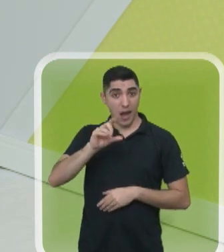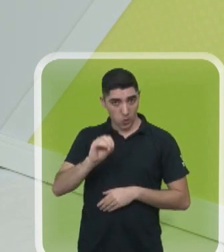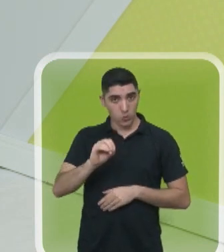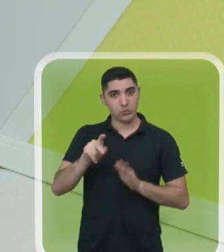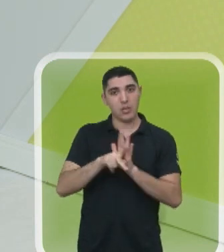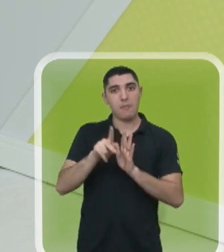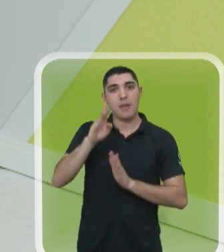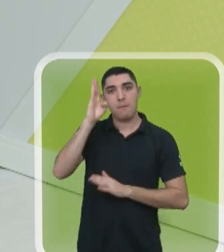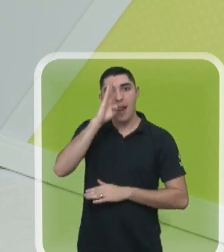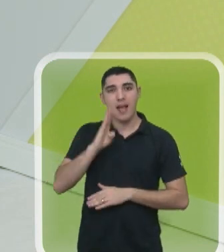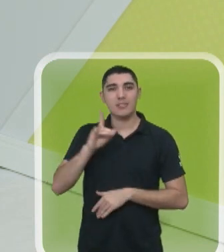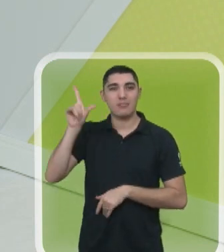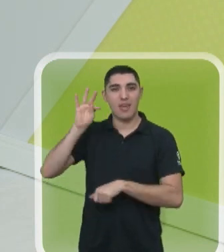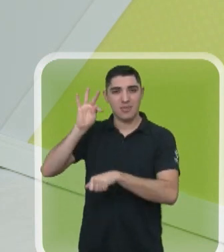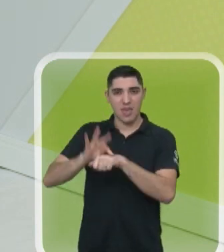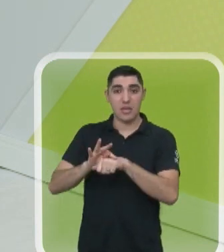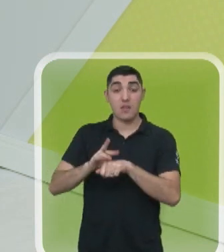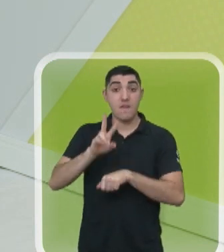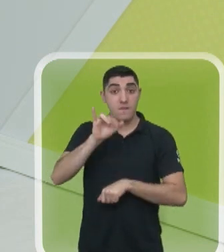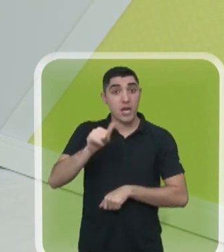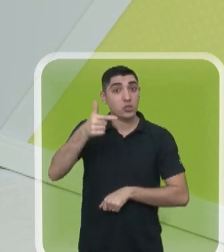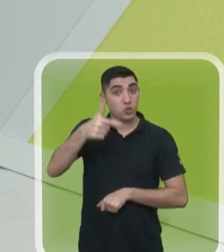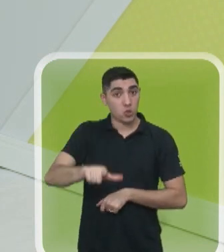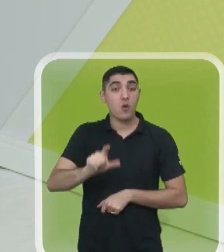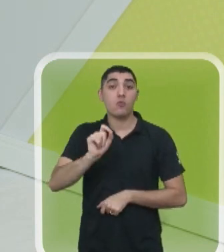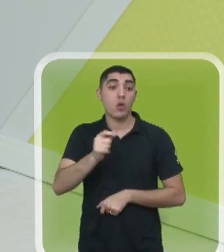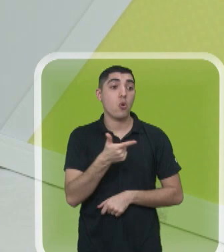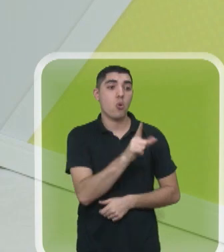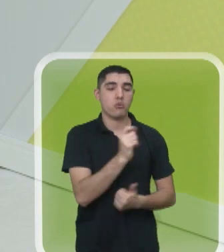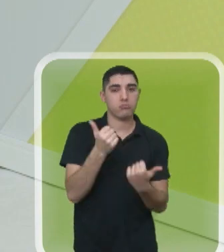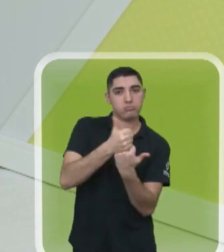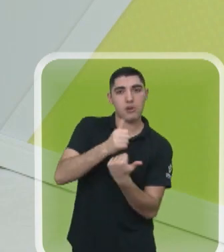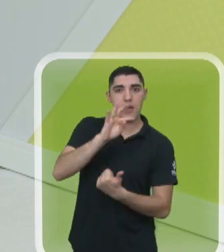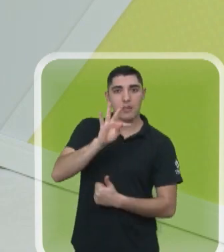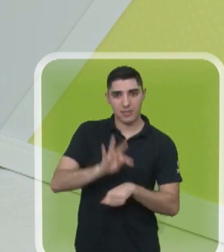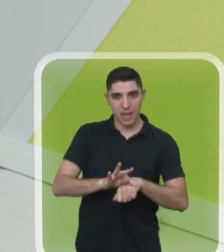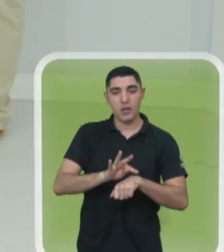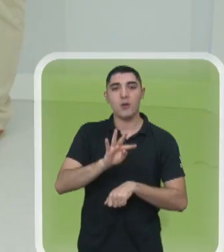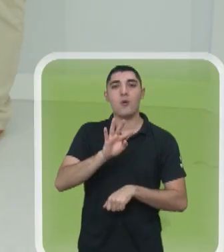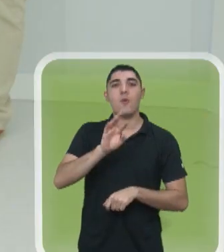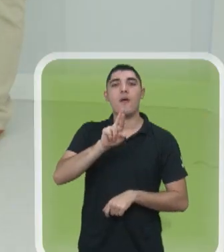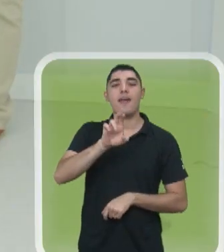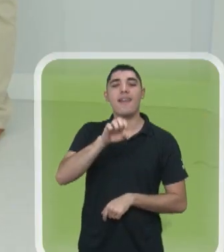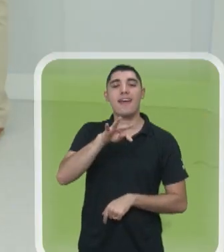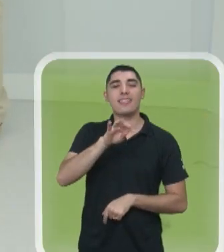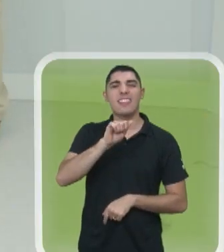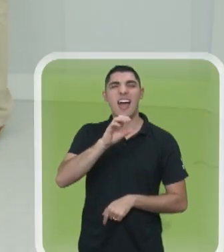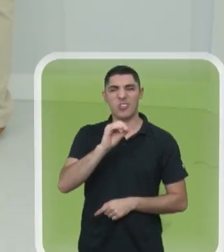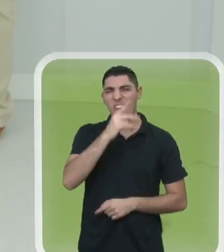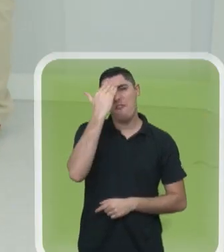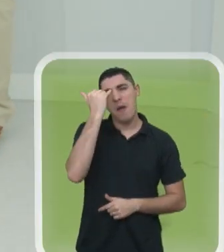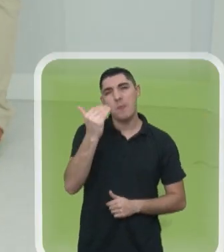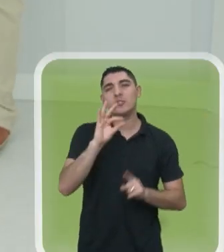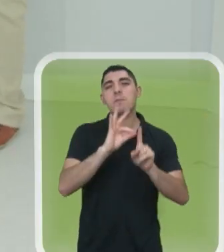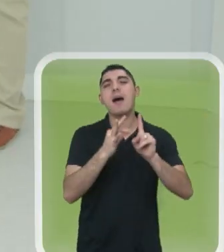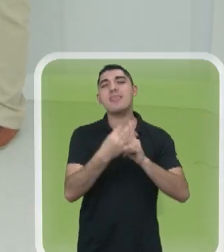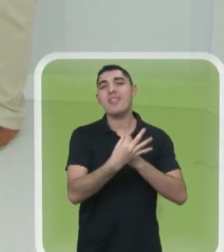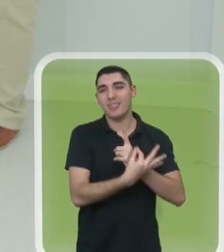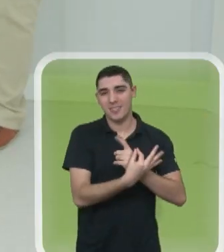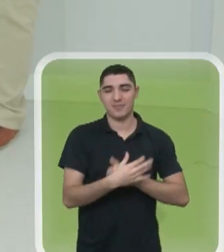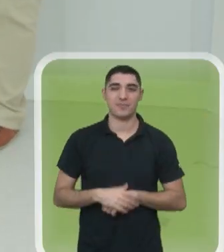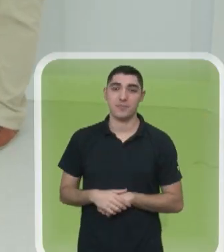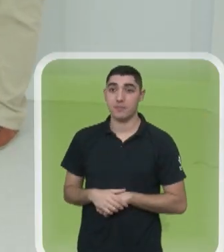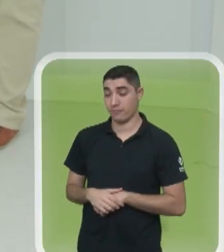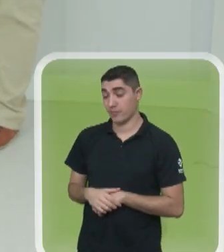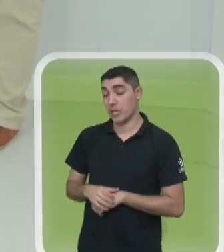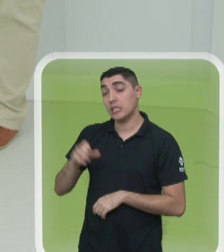motivo. O time será dirigido mais uma vez pelo Renato Júnior, o Banana, meu caro Brunão. O São José vem de uma vitória, né,